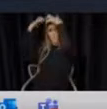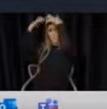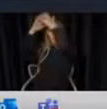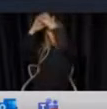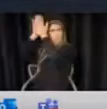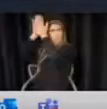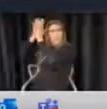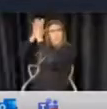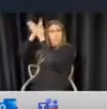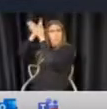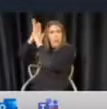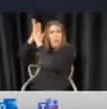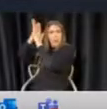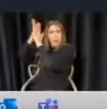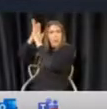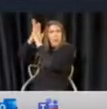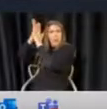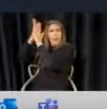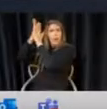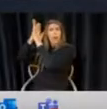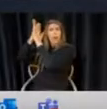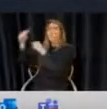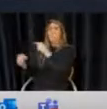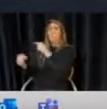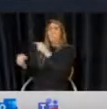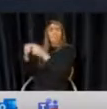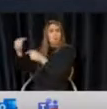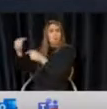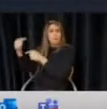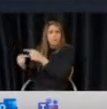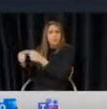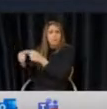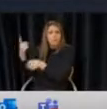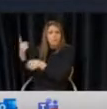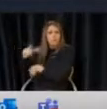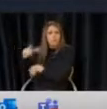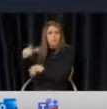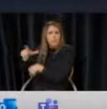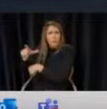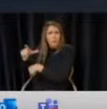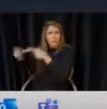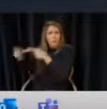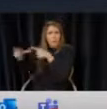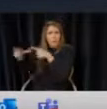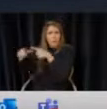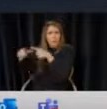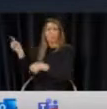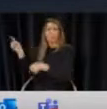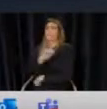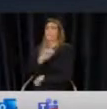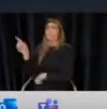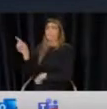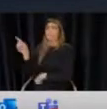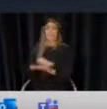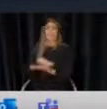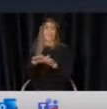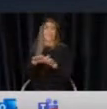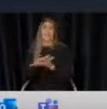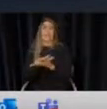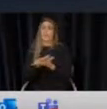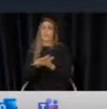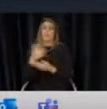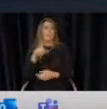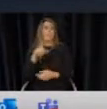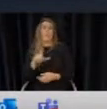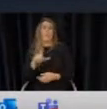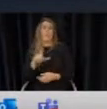de funcionar, não tem nada que possa ser feito para que ele volte a ter sua função. Diferente do nosso coração,